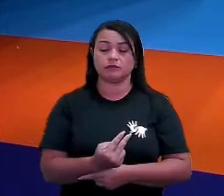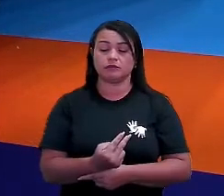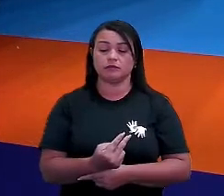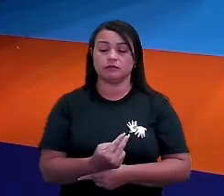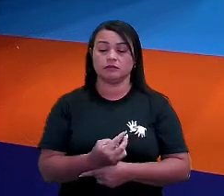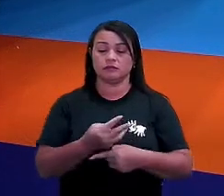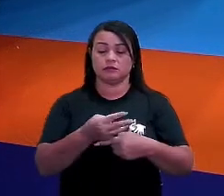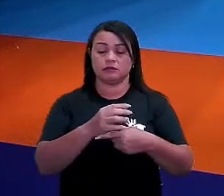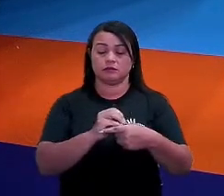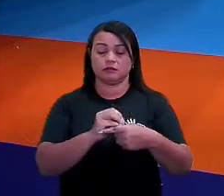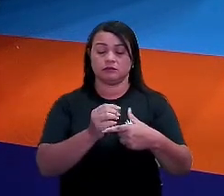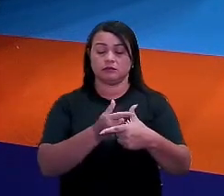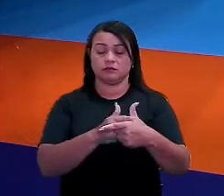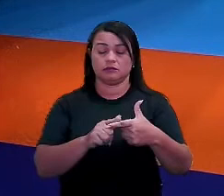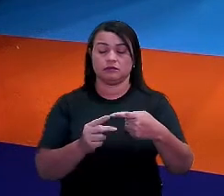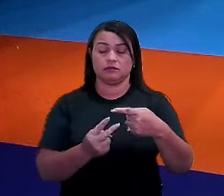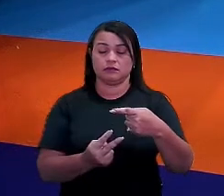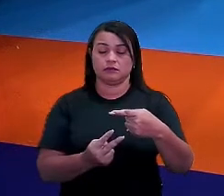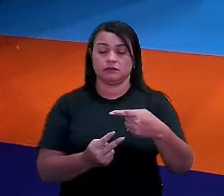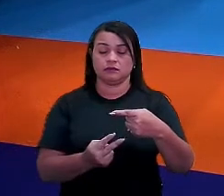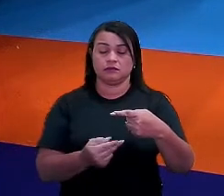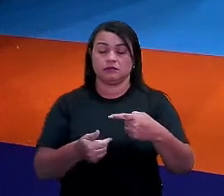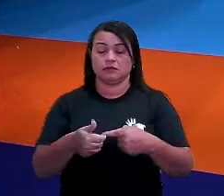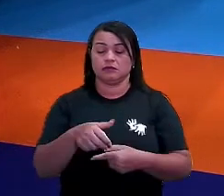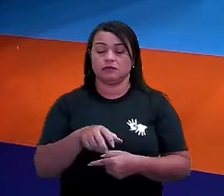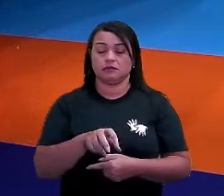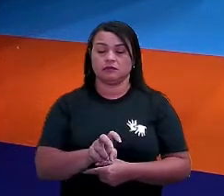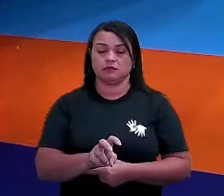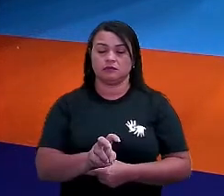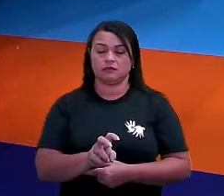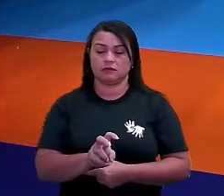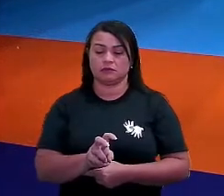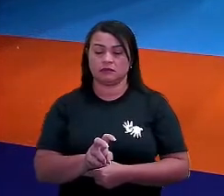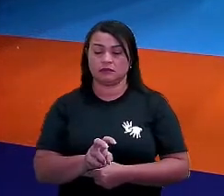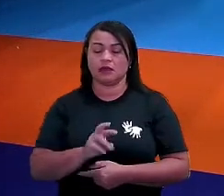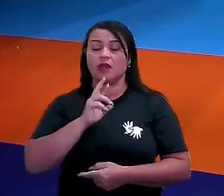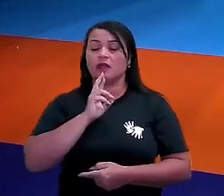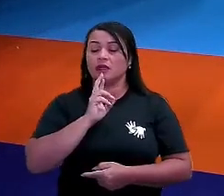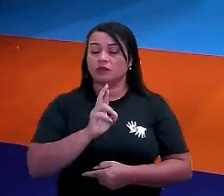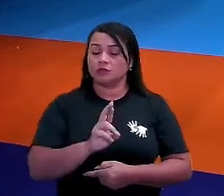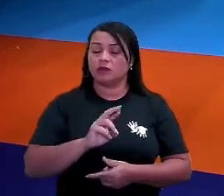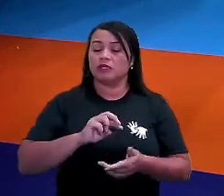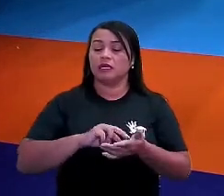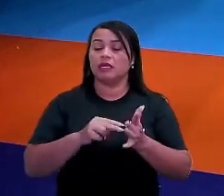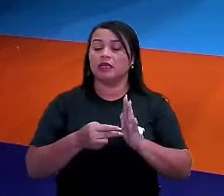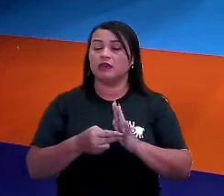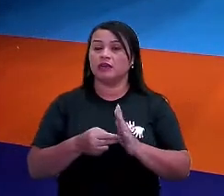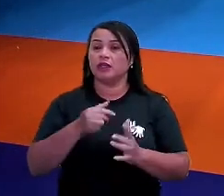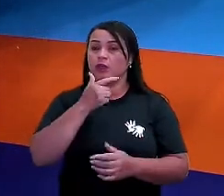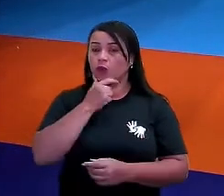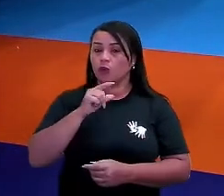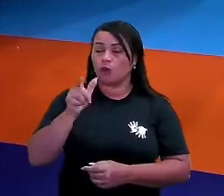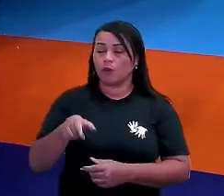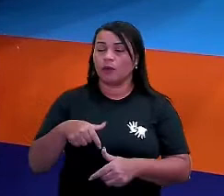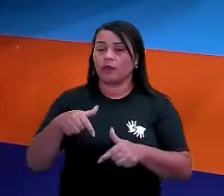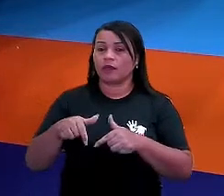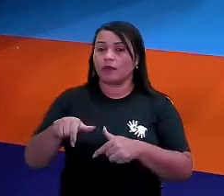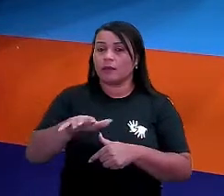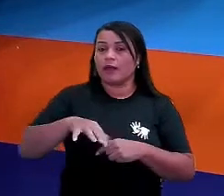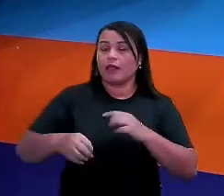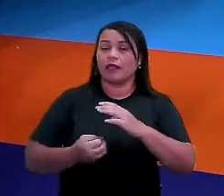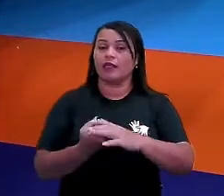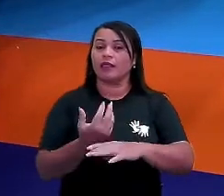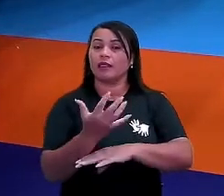Então, 30 dividido por 2 vai dar 15. A resposta significa que o jardineiro pode